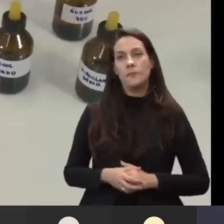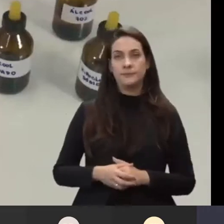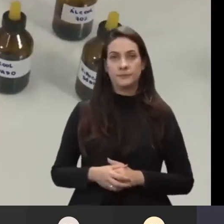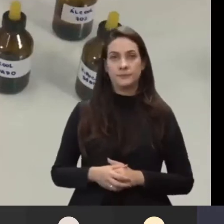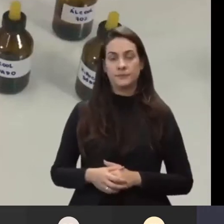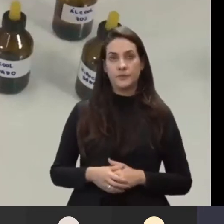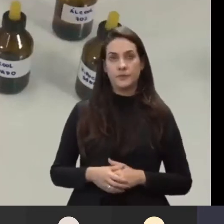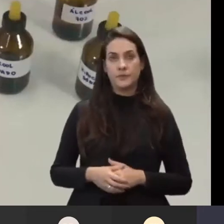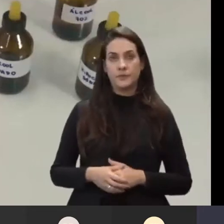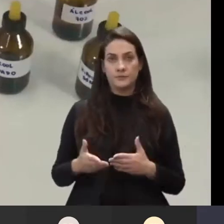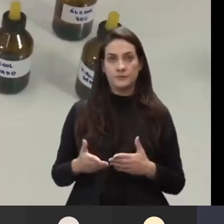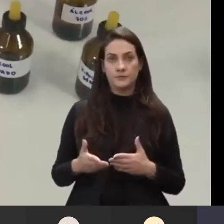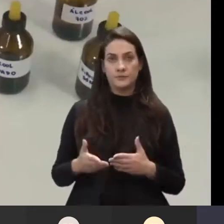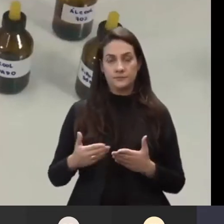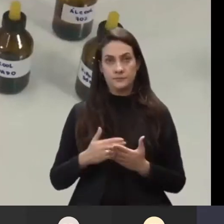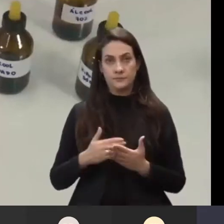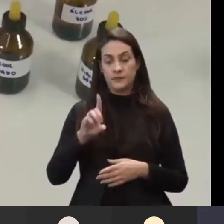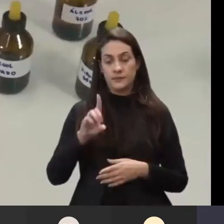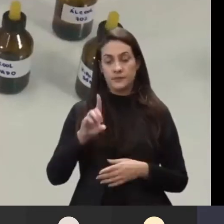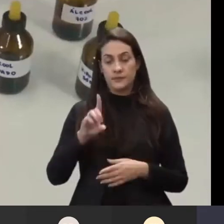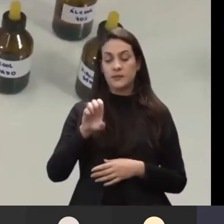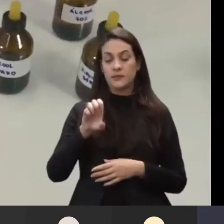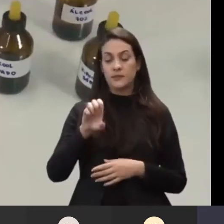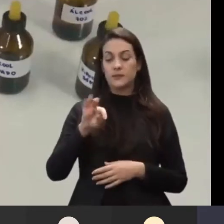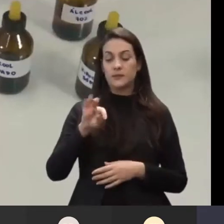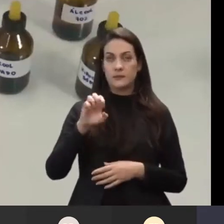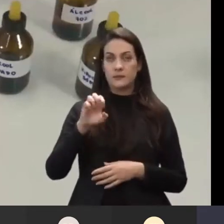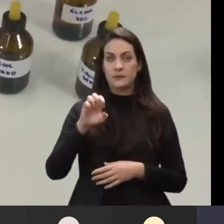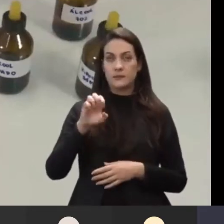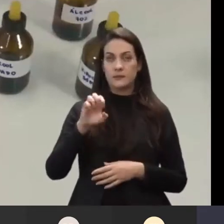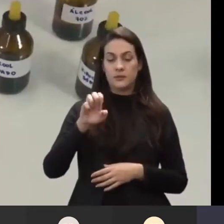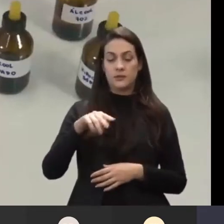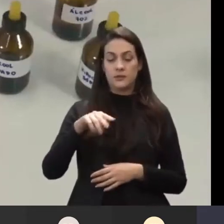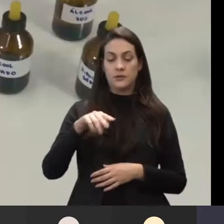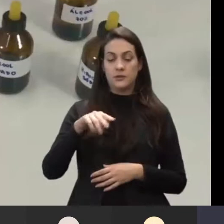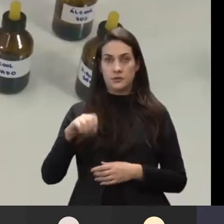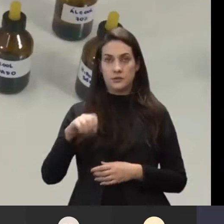E aí, vamos começar pela solução detergente.